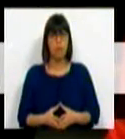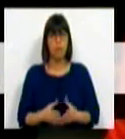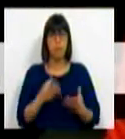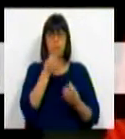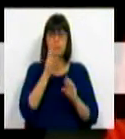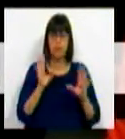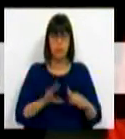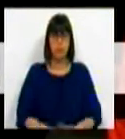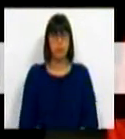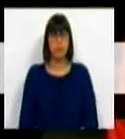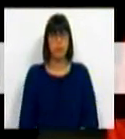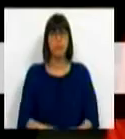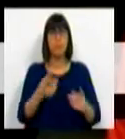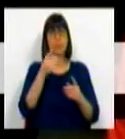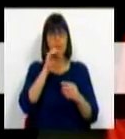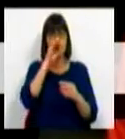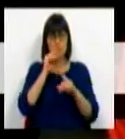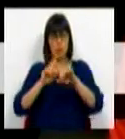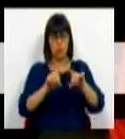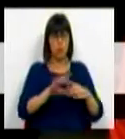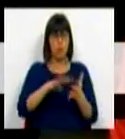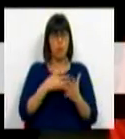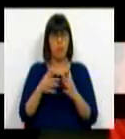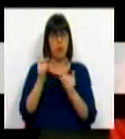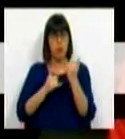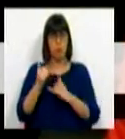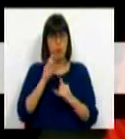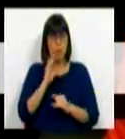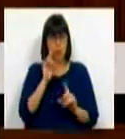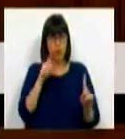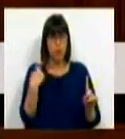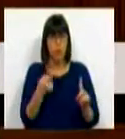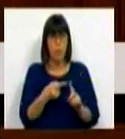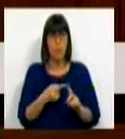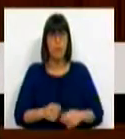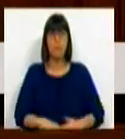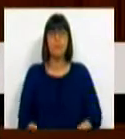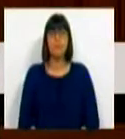Muito bem. Conheceram os diversos planos de reestruturação do banco?